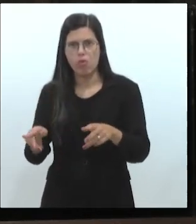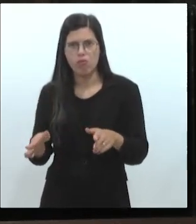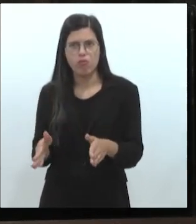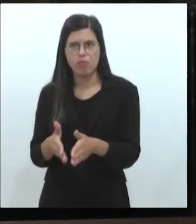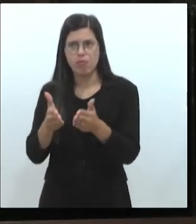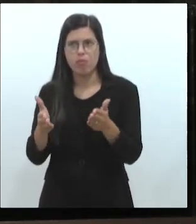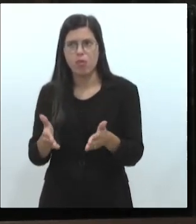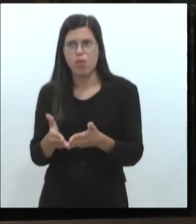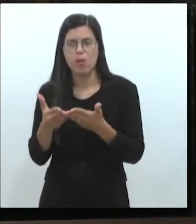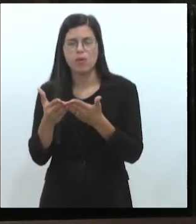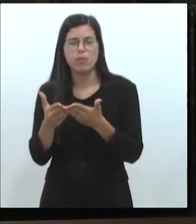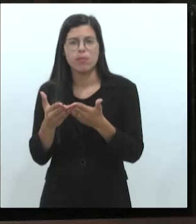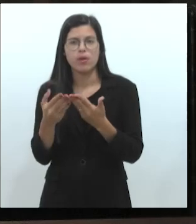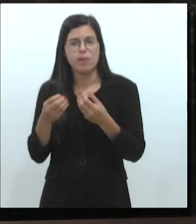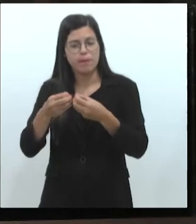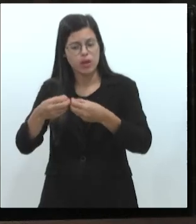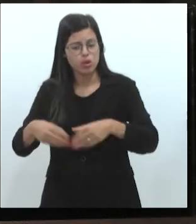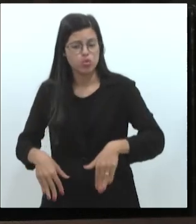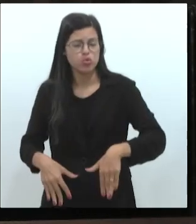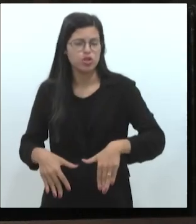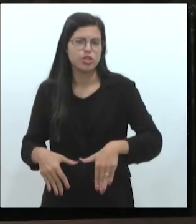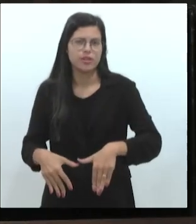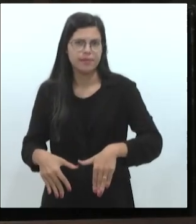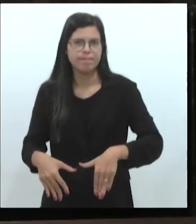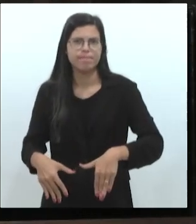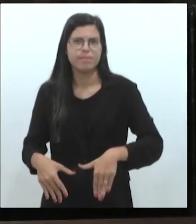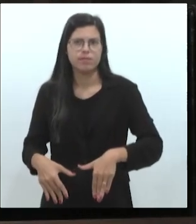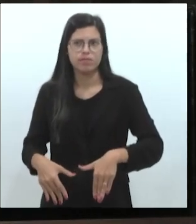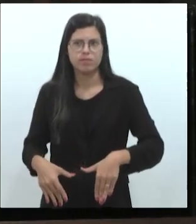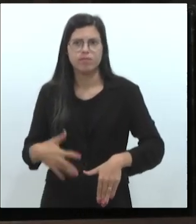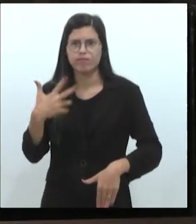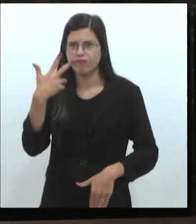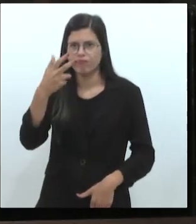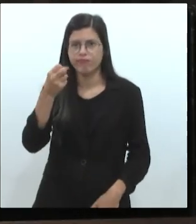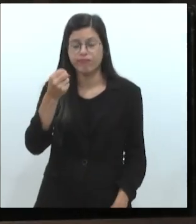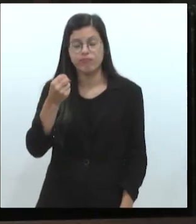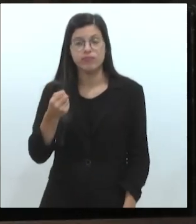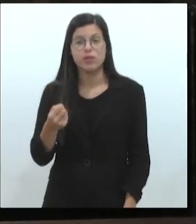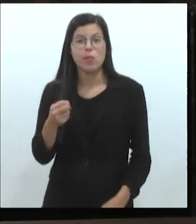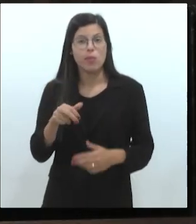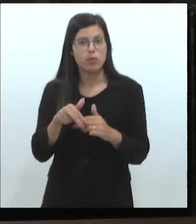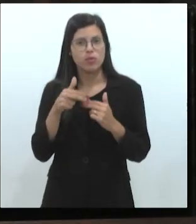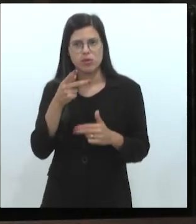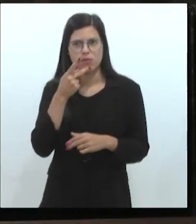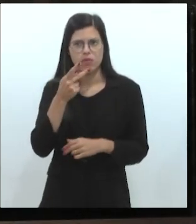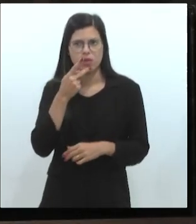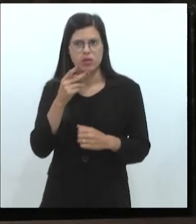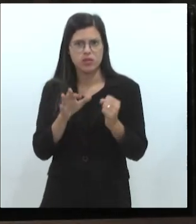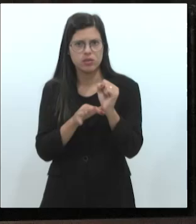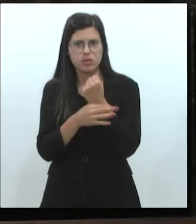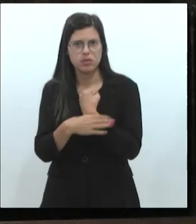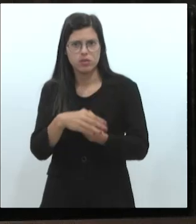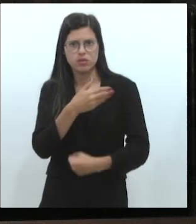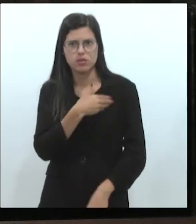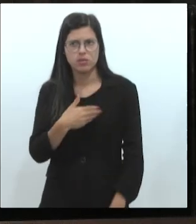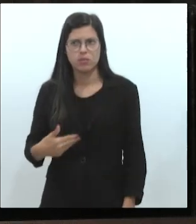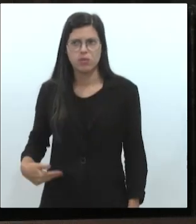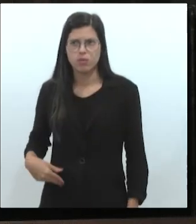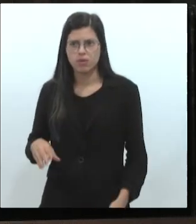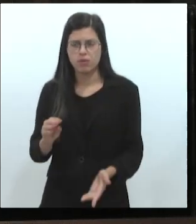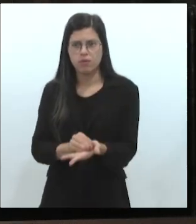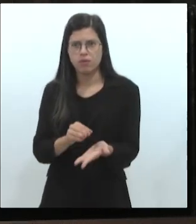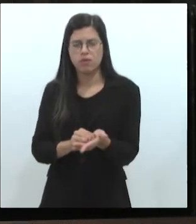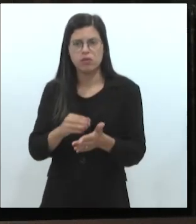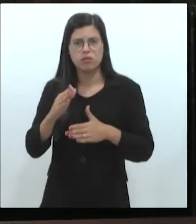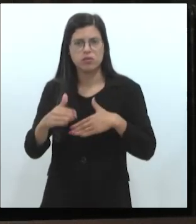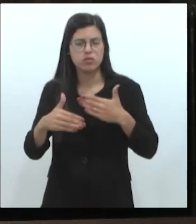ficam profundamente prejudicadas. Por isso que eu disse, segurança pública e falta de